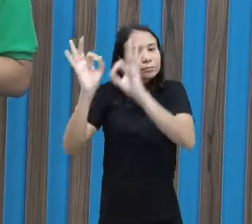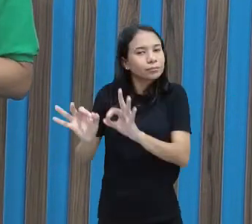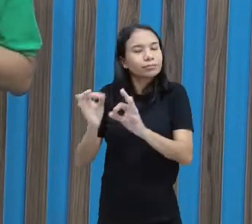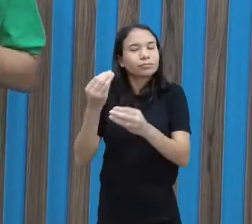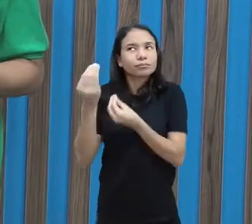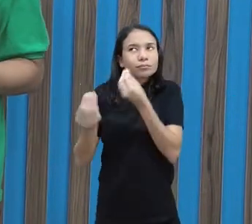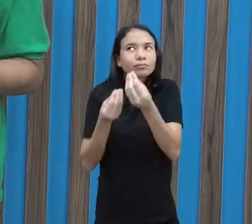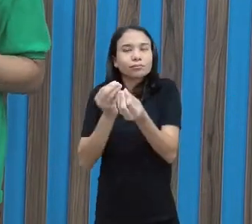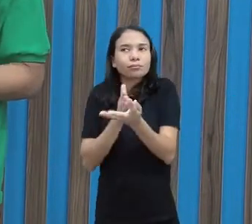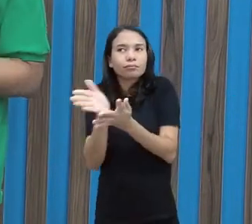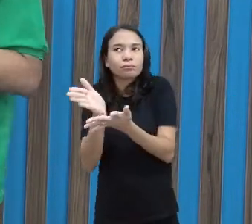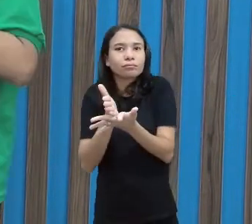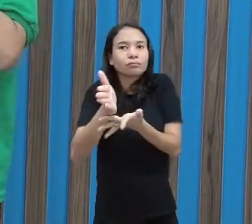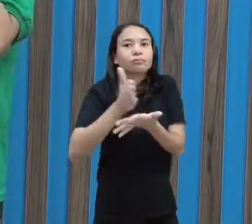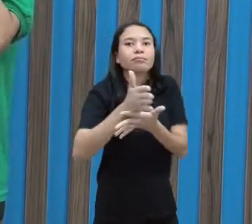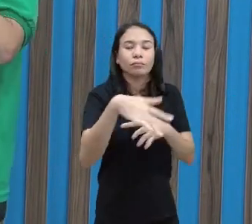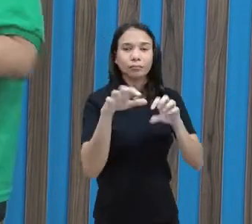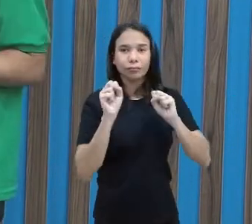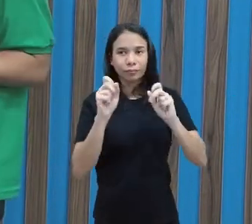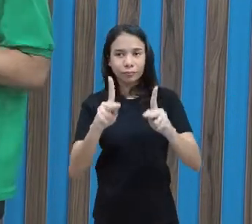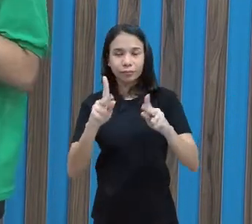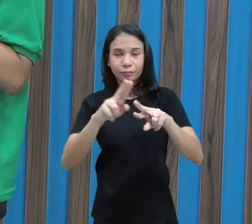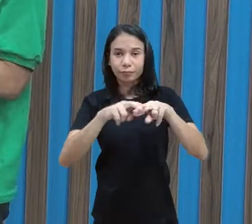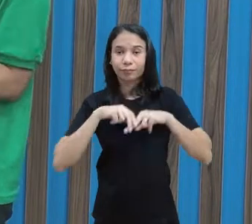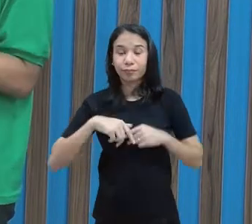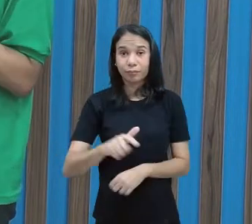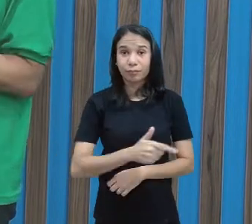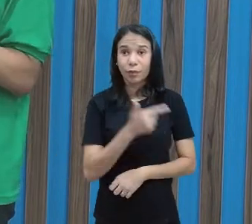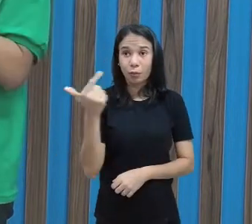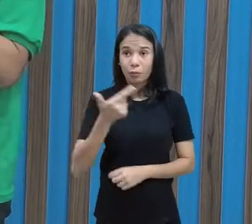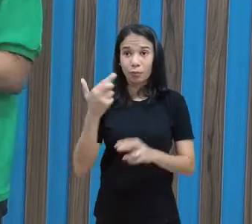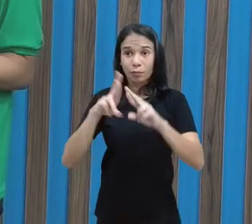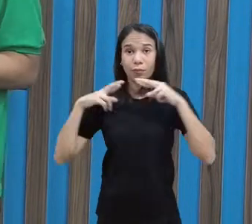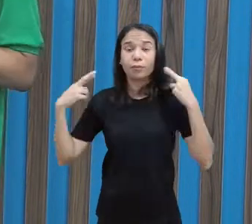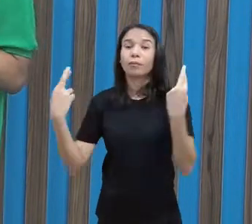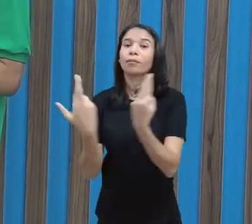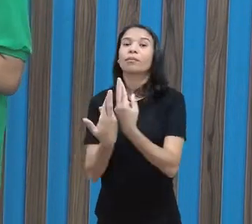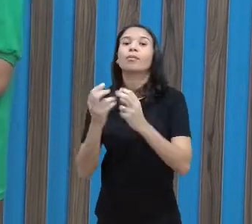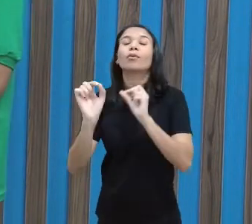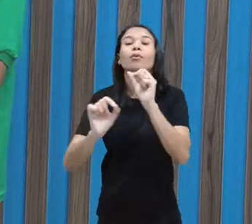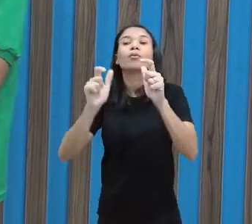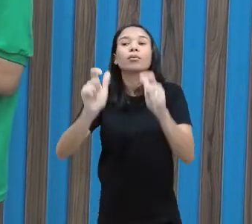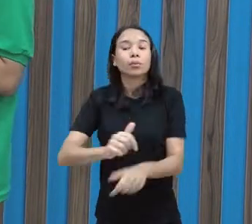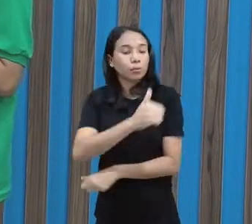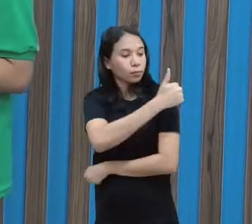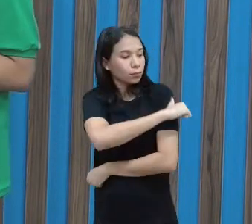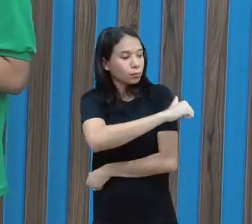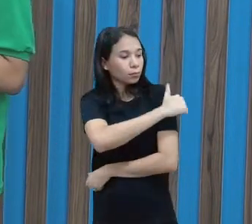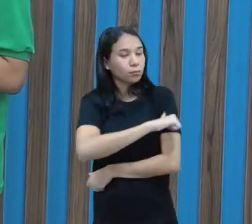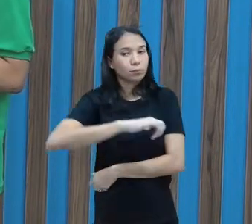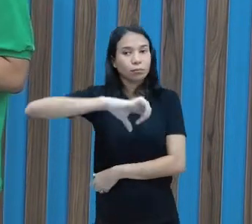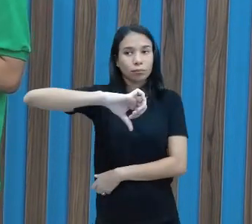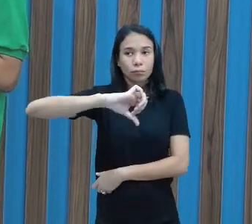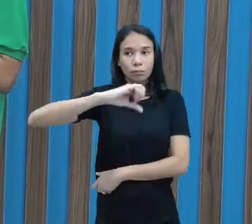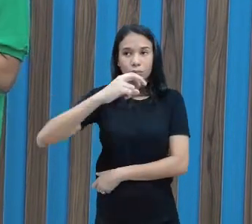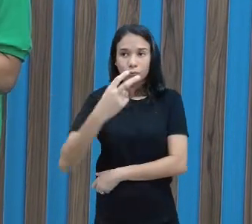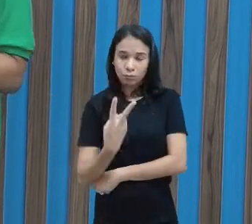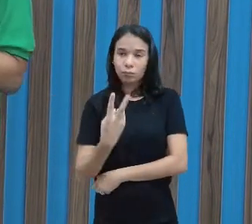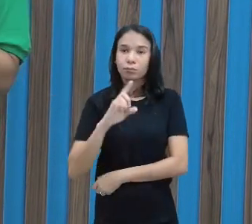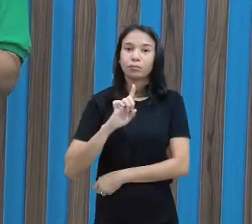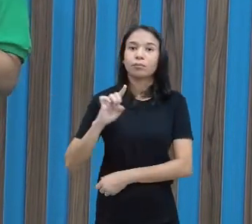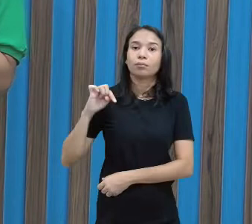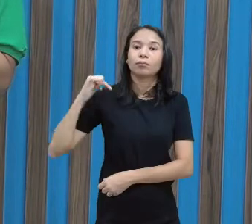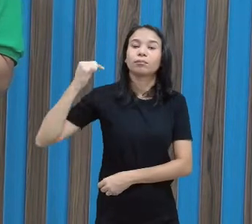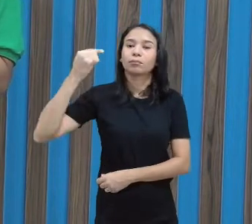de diferentes formas, ok? Então, o segundo encontro foi no Rio de Janeiro, né, a Rio 92, tá? E depois